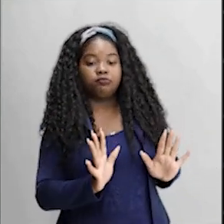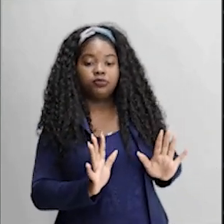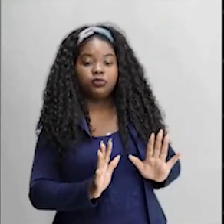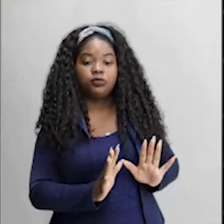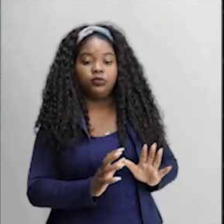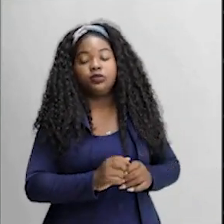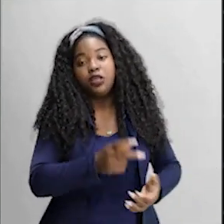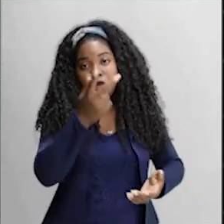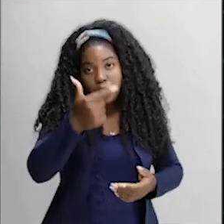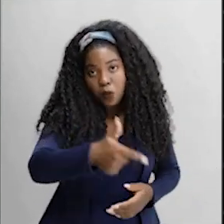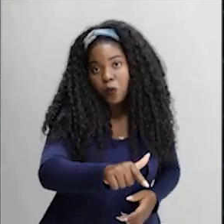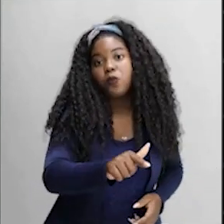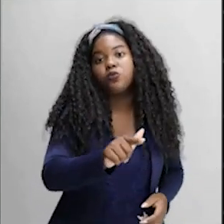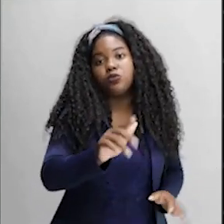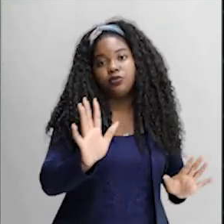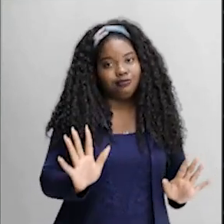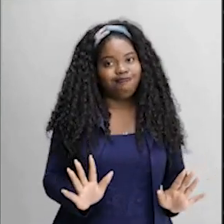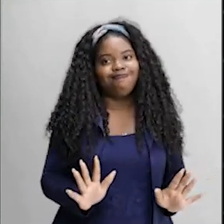provavelmente continua assim.